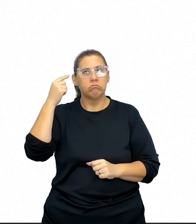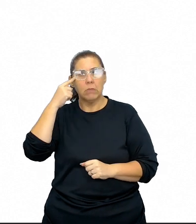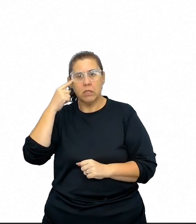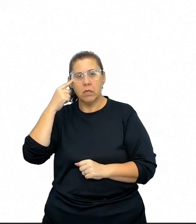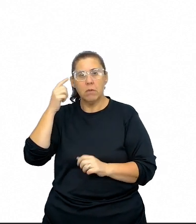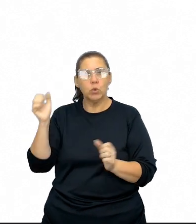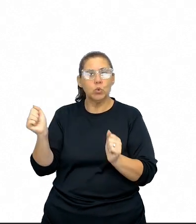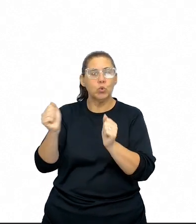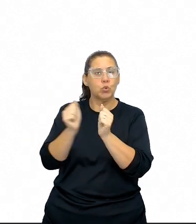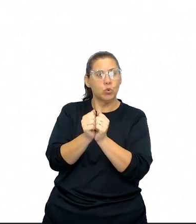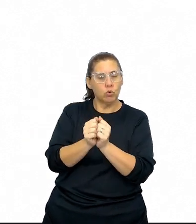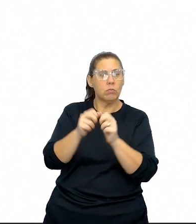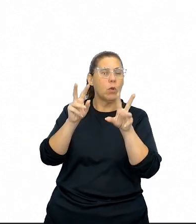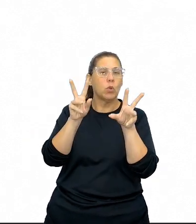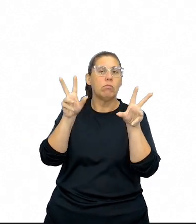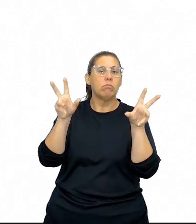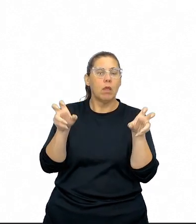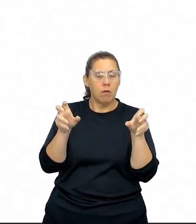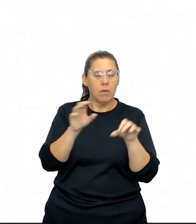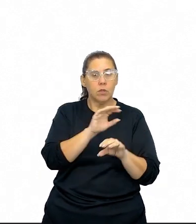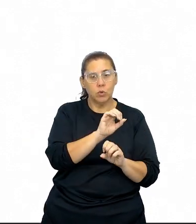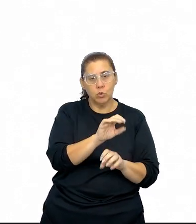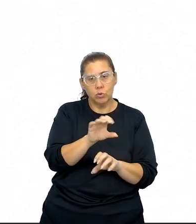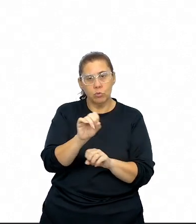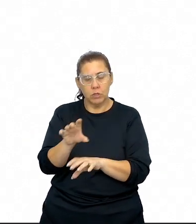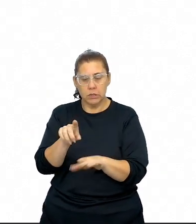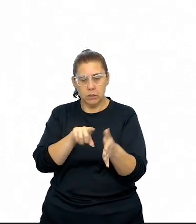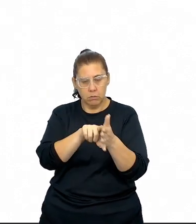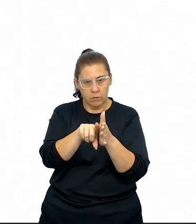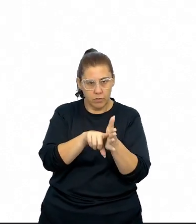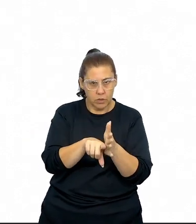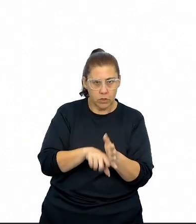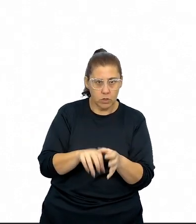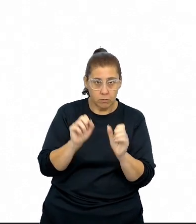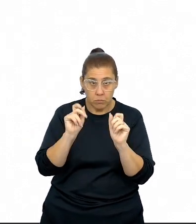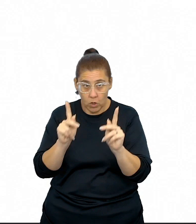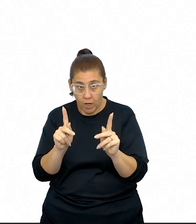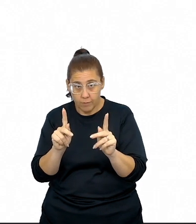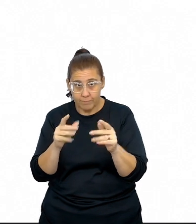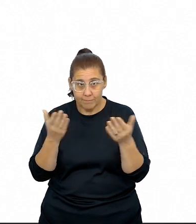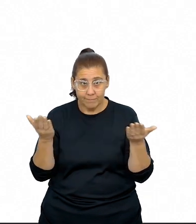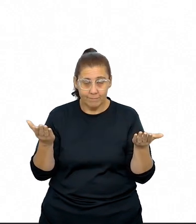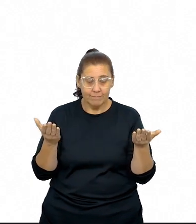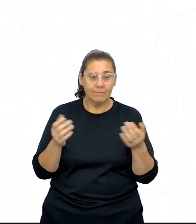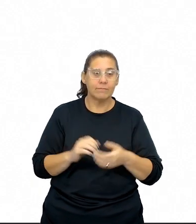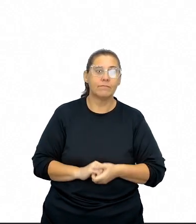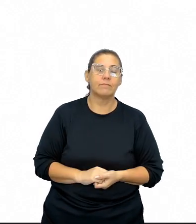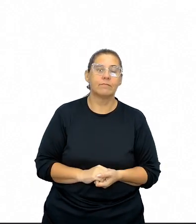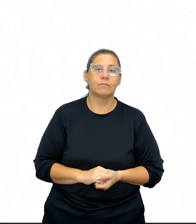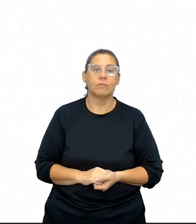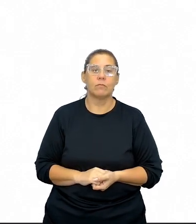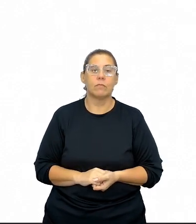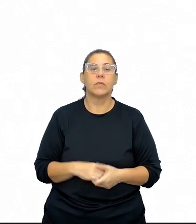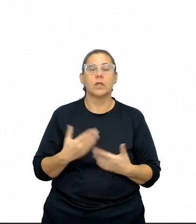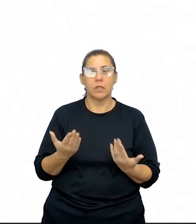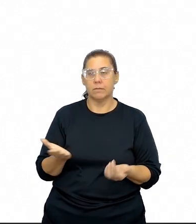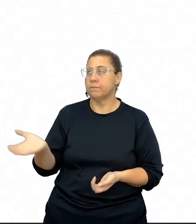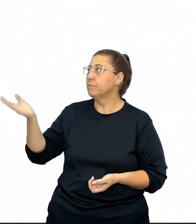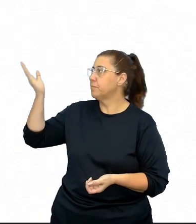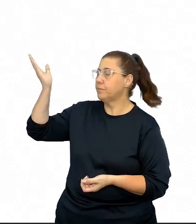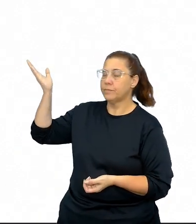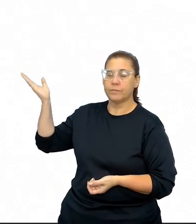raciocínio sobre essa temática, né, do ensino por investigação. Tudo bem até aí? Bom, esse slide ele